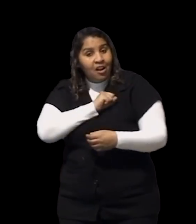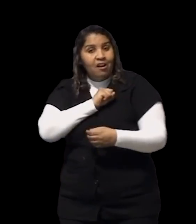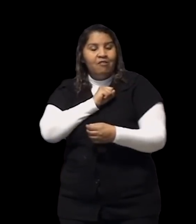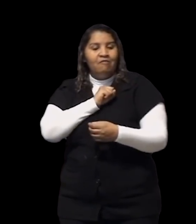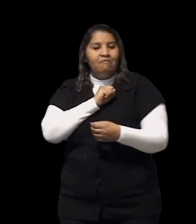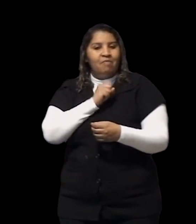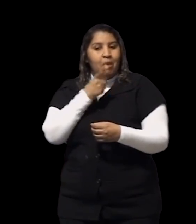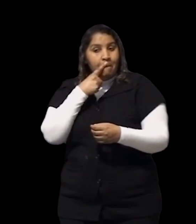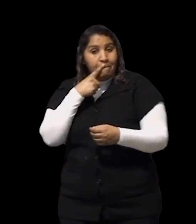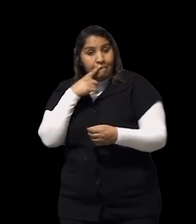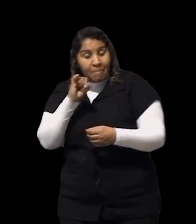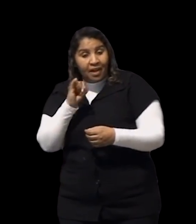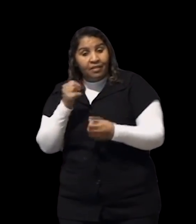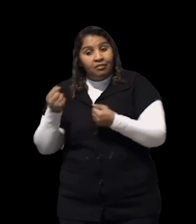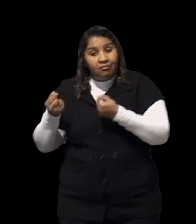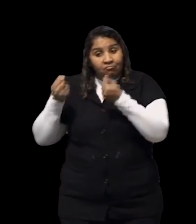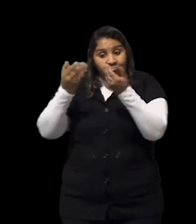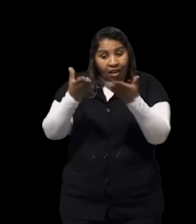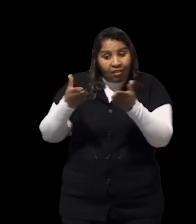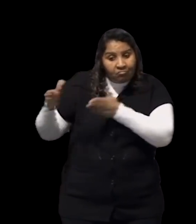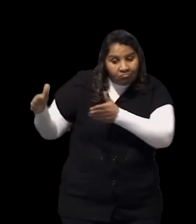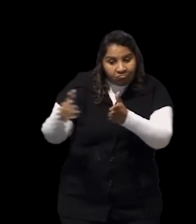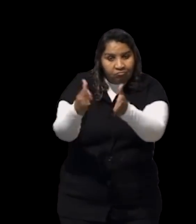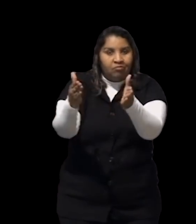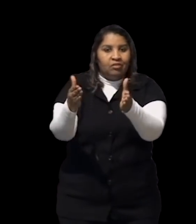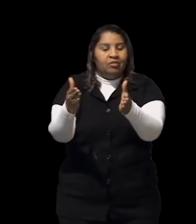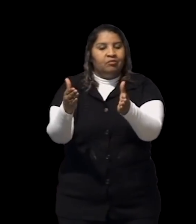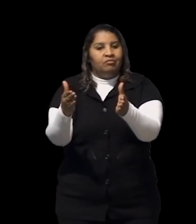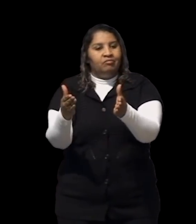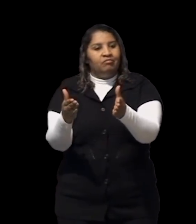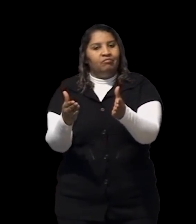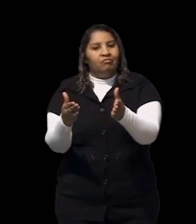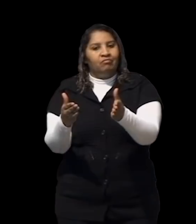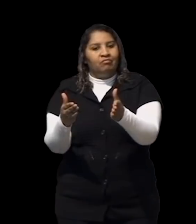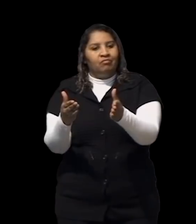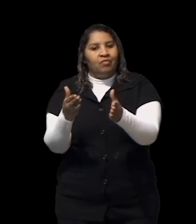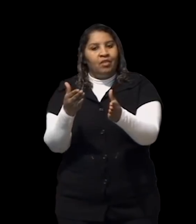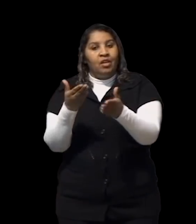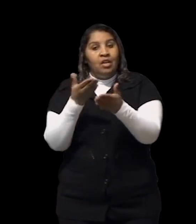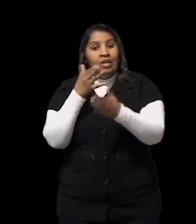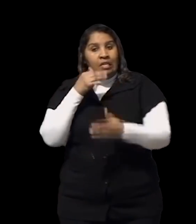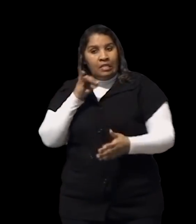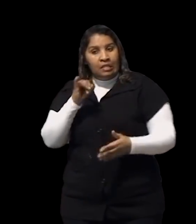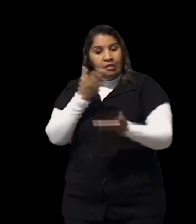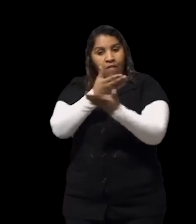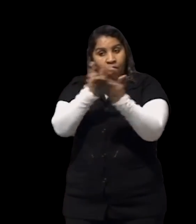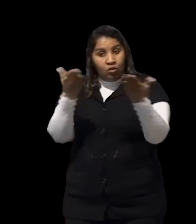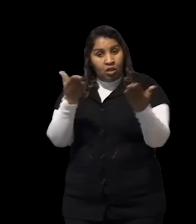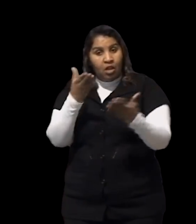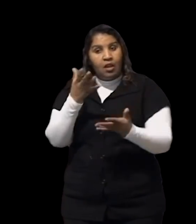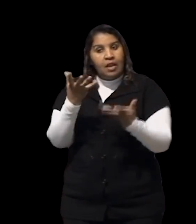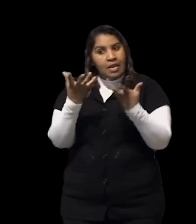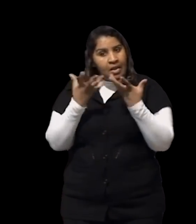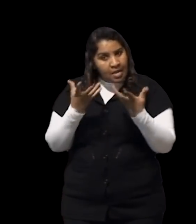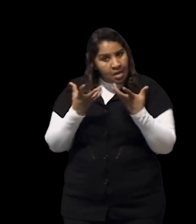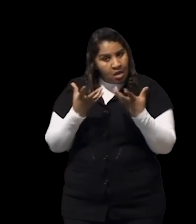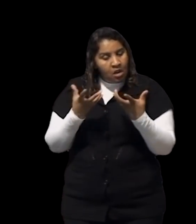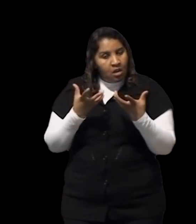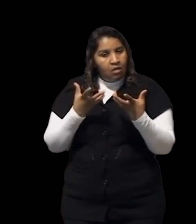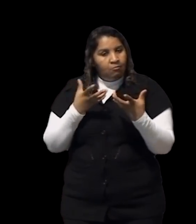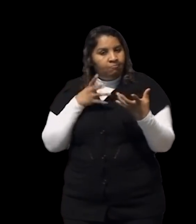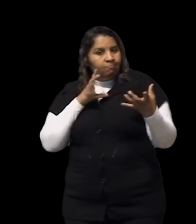o pai que dá identidade um parque da direção se você quiser fazer uma aliança com Deus